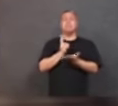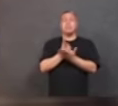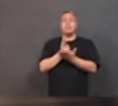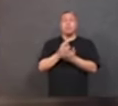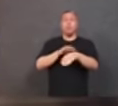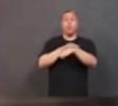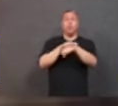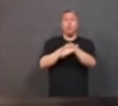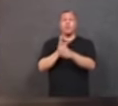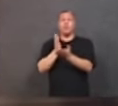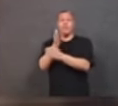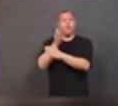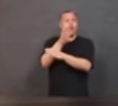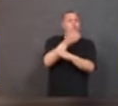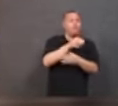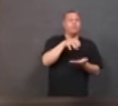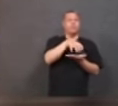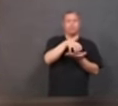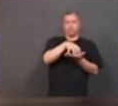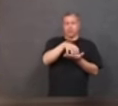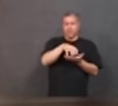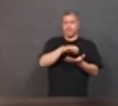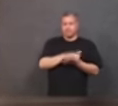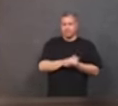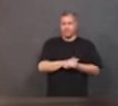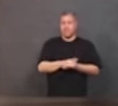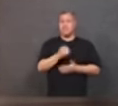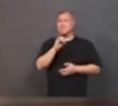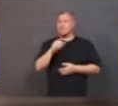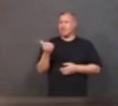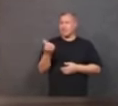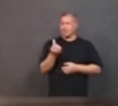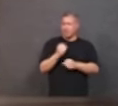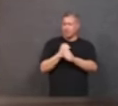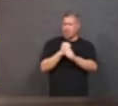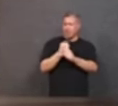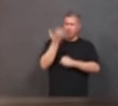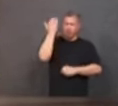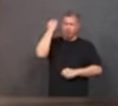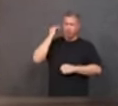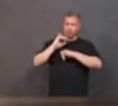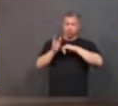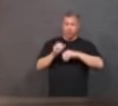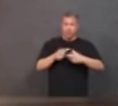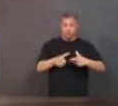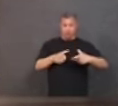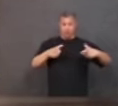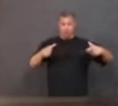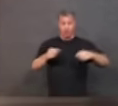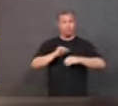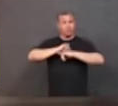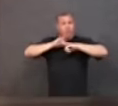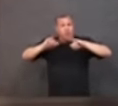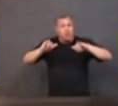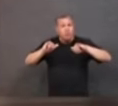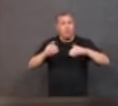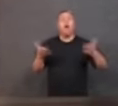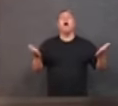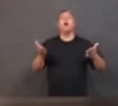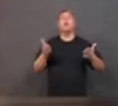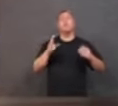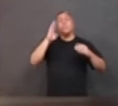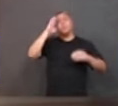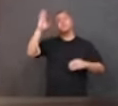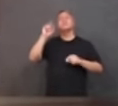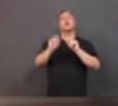unidades, deixamos claro que, se 16 anos atrás pregávamos a expansão, o nosso eixo principal agora é